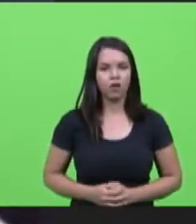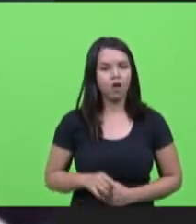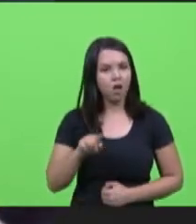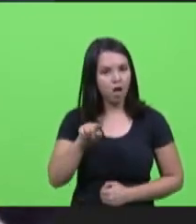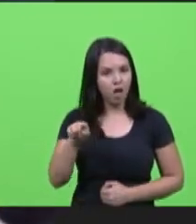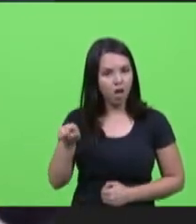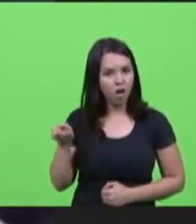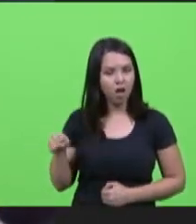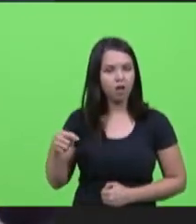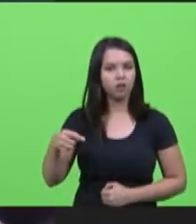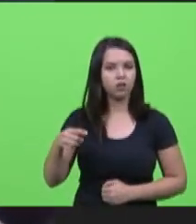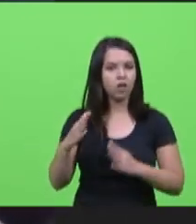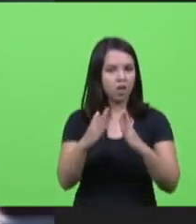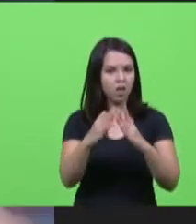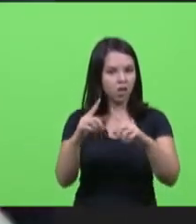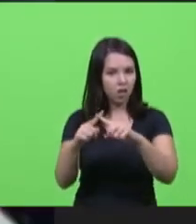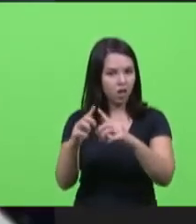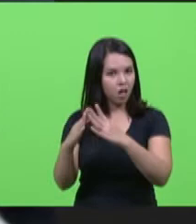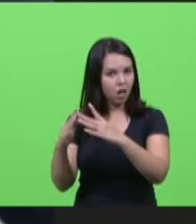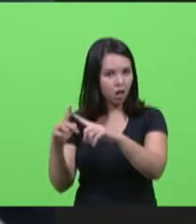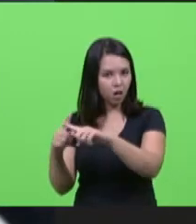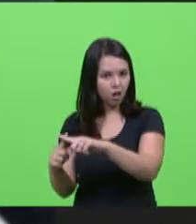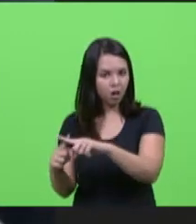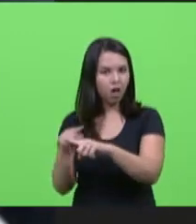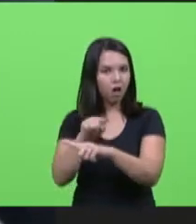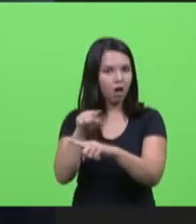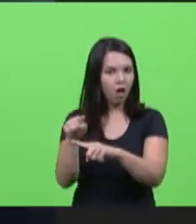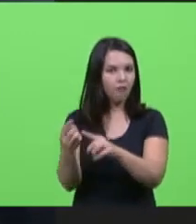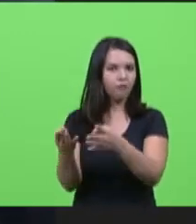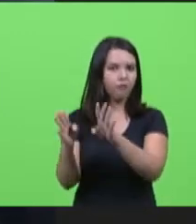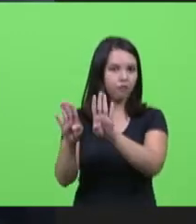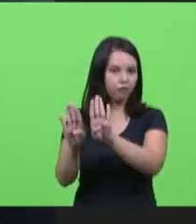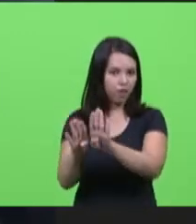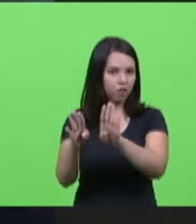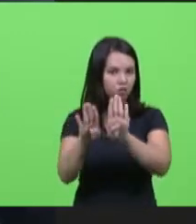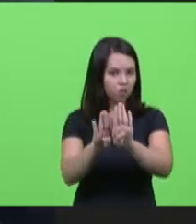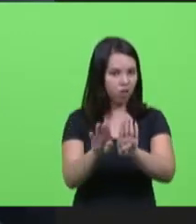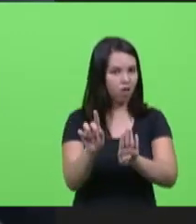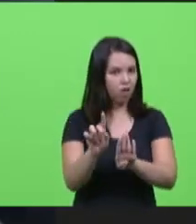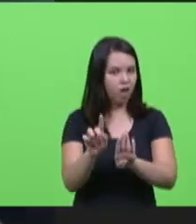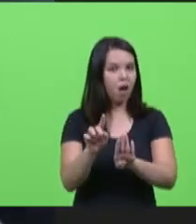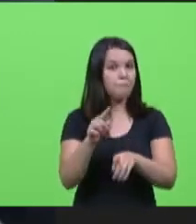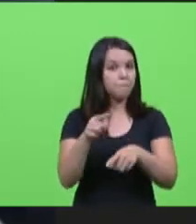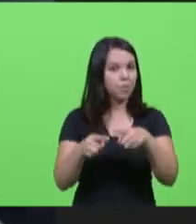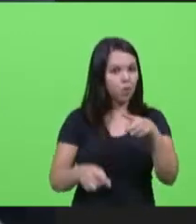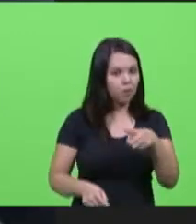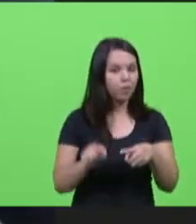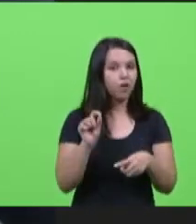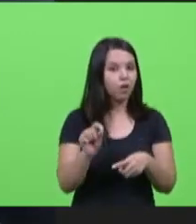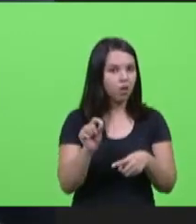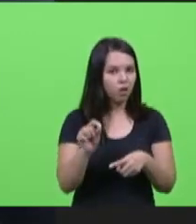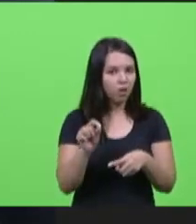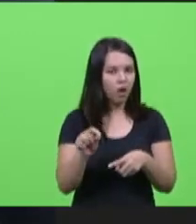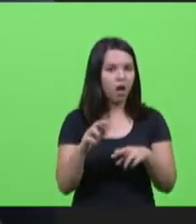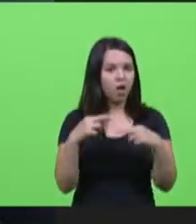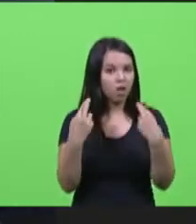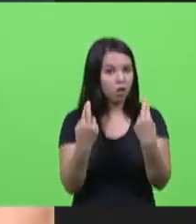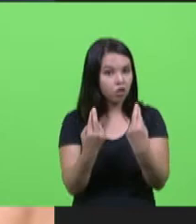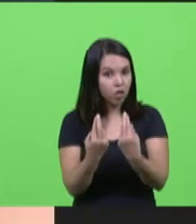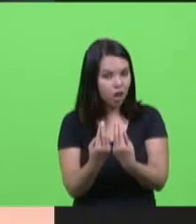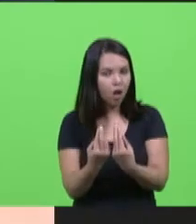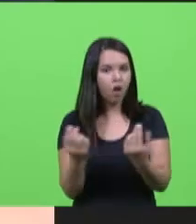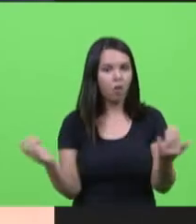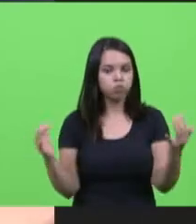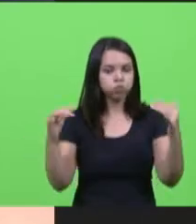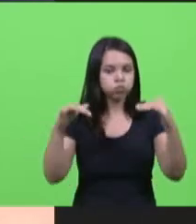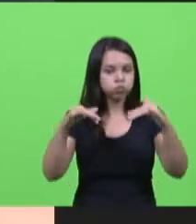igrejas não estão fechadas, o que está proibido são as missas e os cultos, as aglomerações de pessoas, mas até hoje